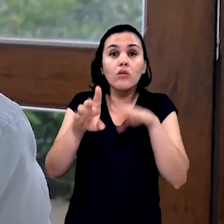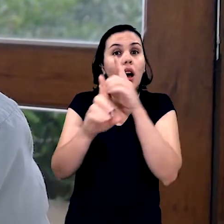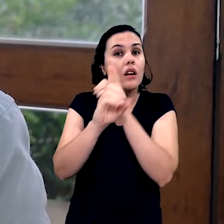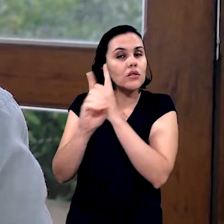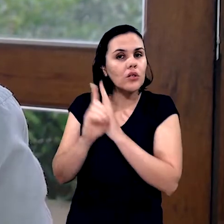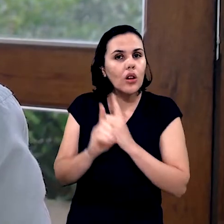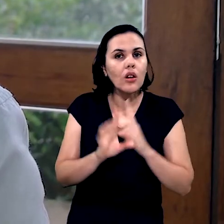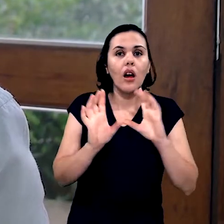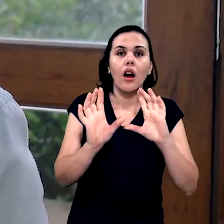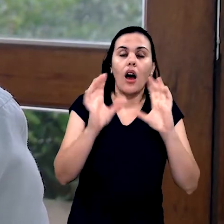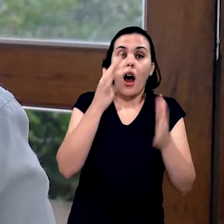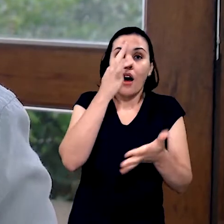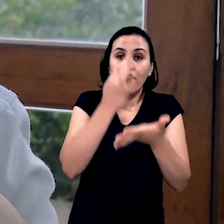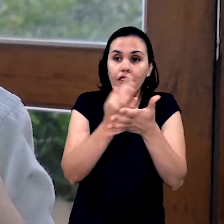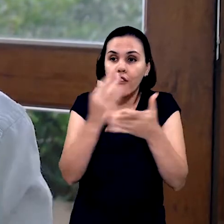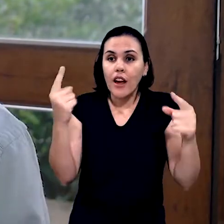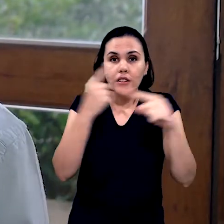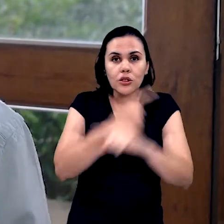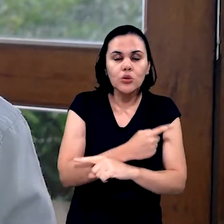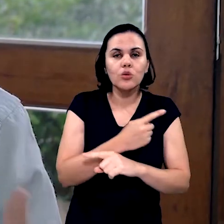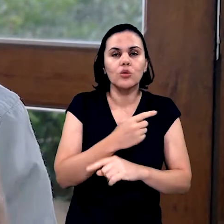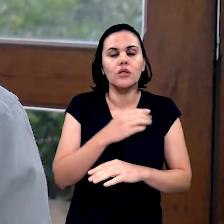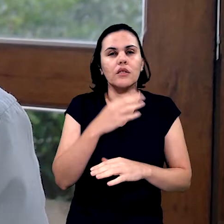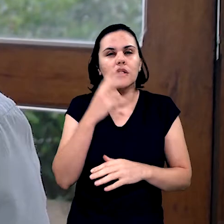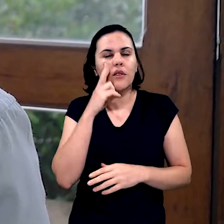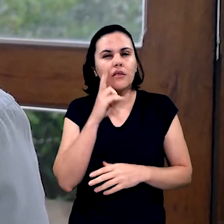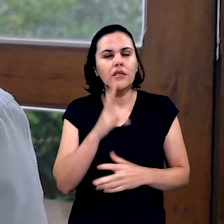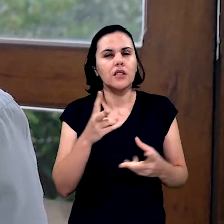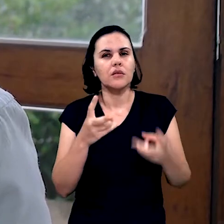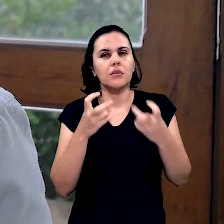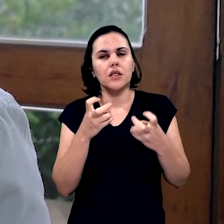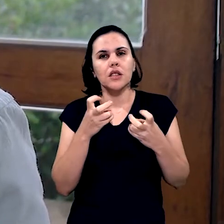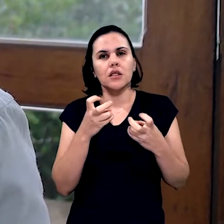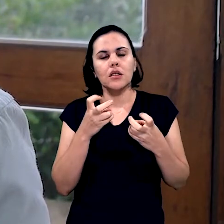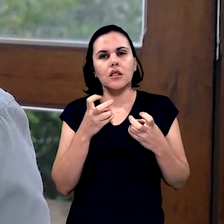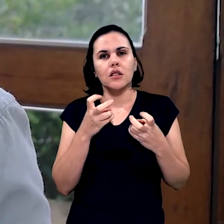se encontram, onde as fés se cruzam. Então, veja,